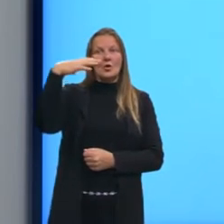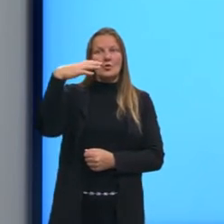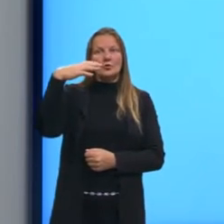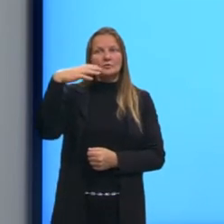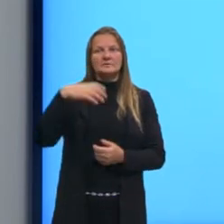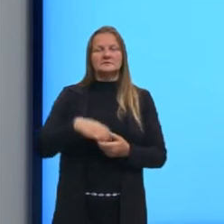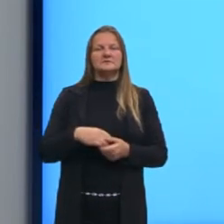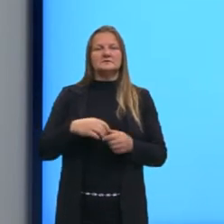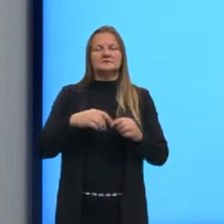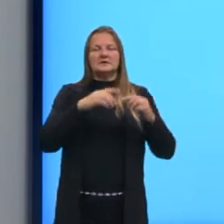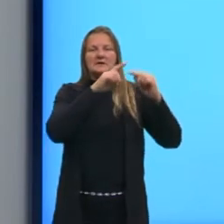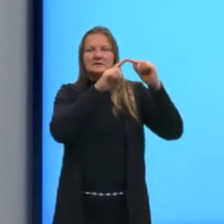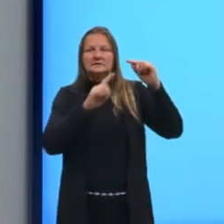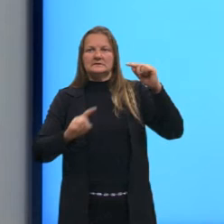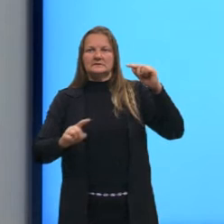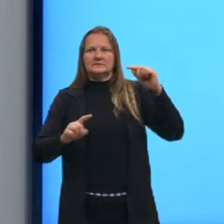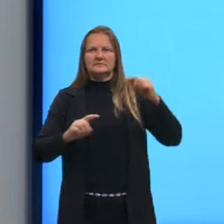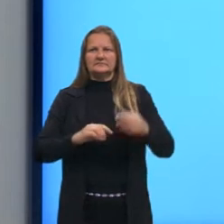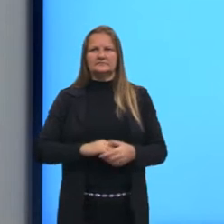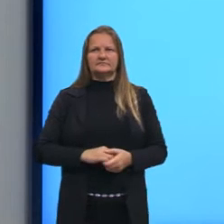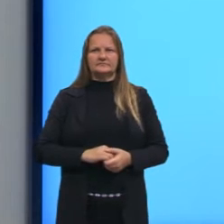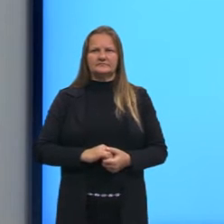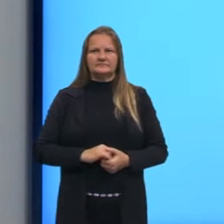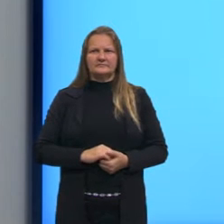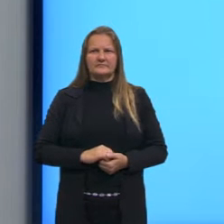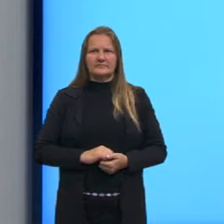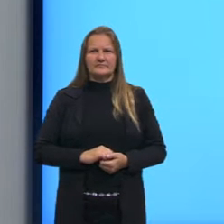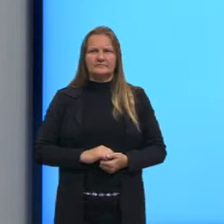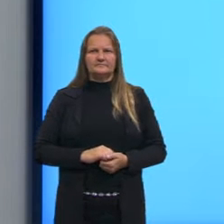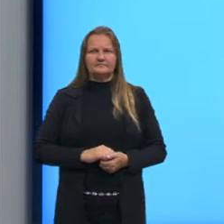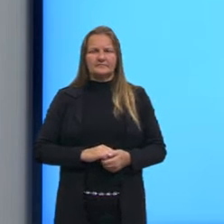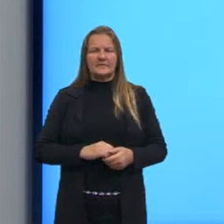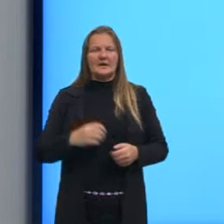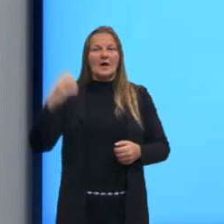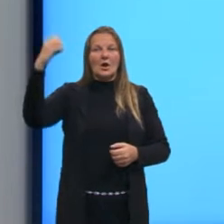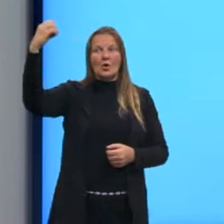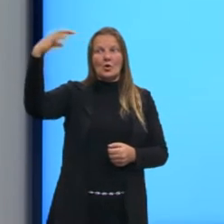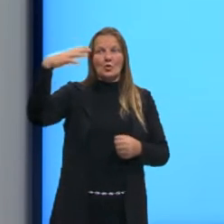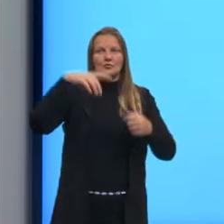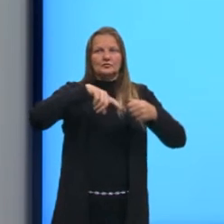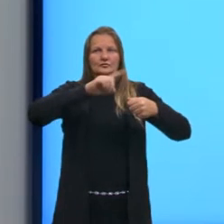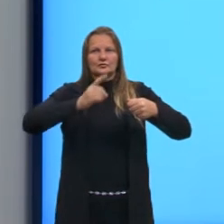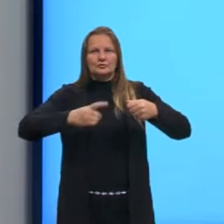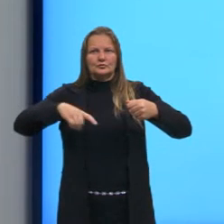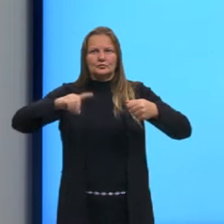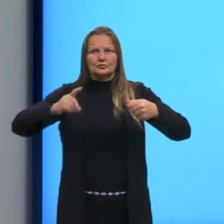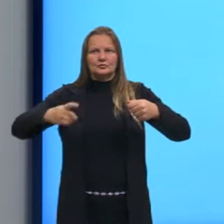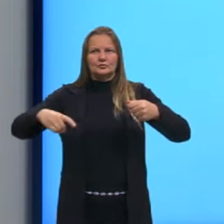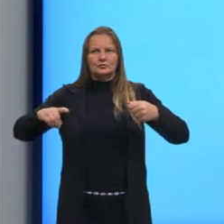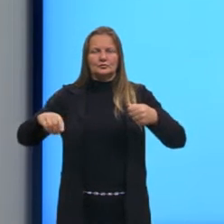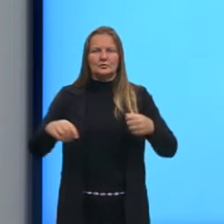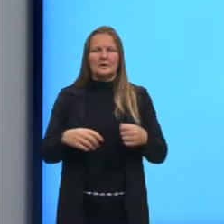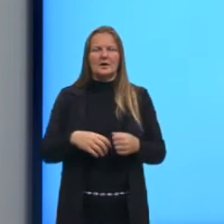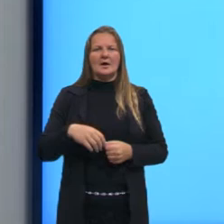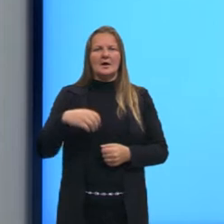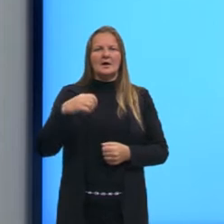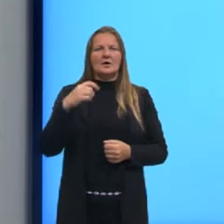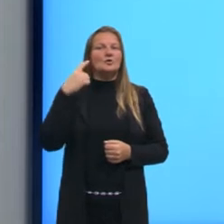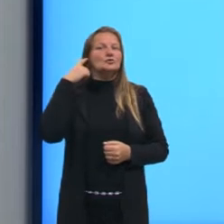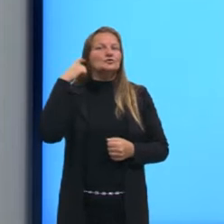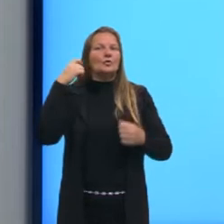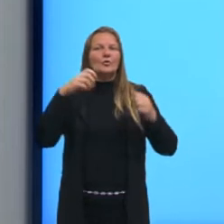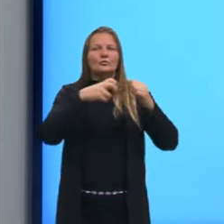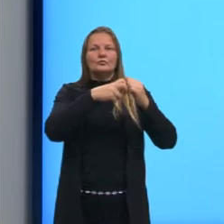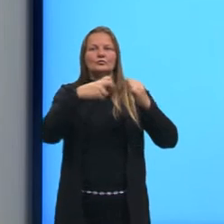uma onda transversal. Claro que existem outros tipos, né, de ondas que a gente pode classificar, mas o som